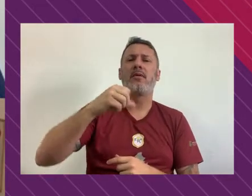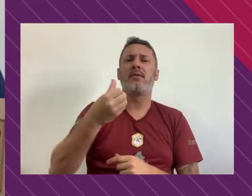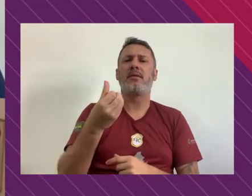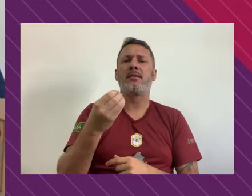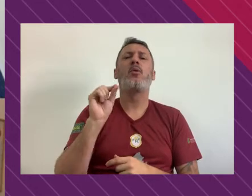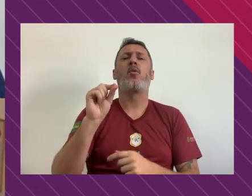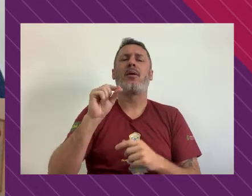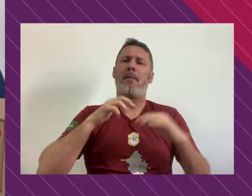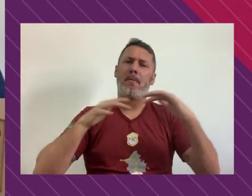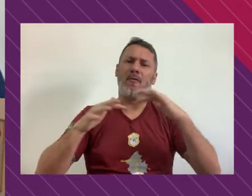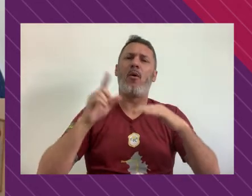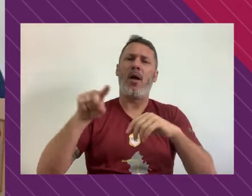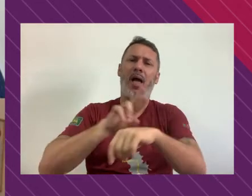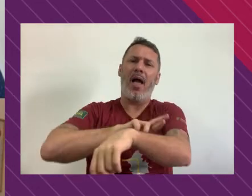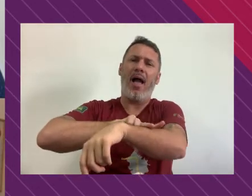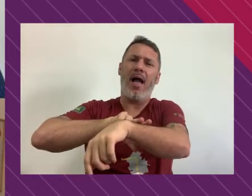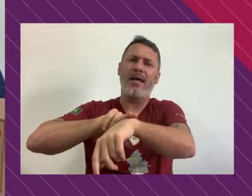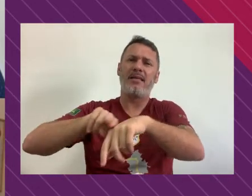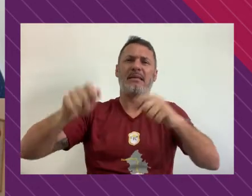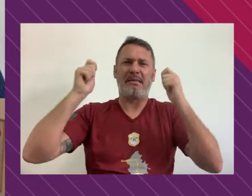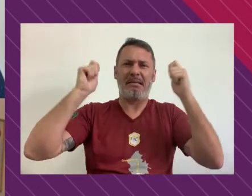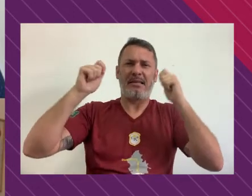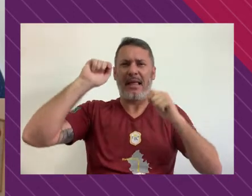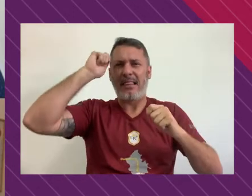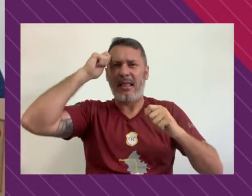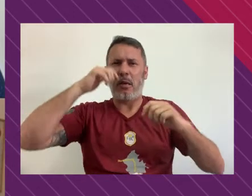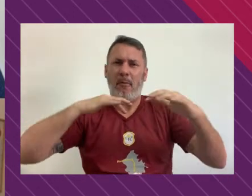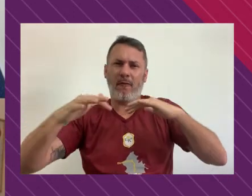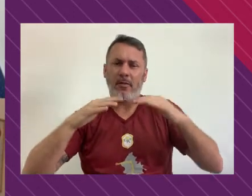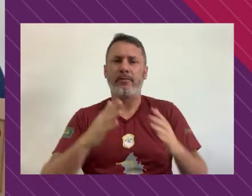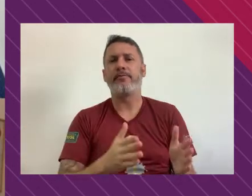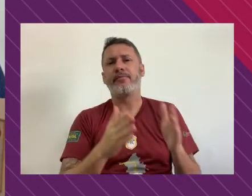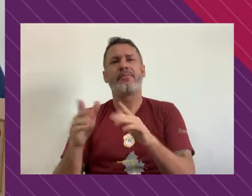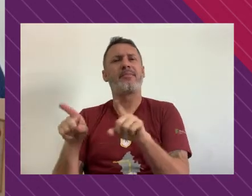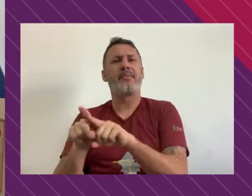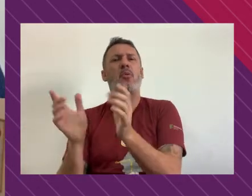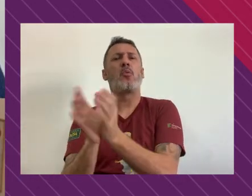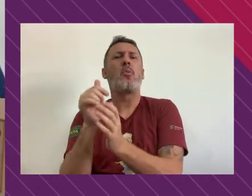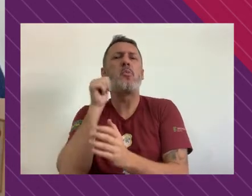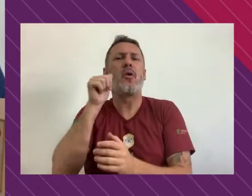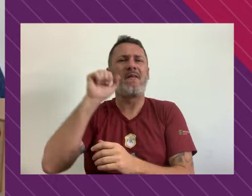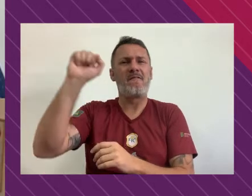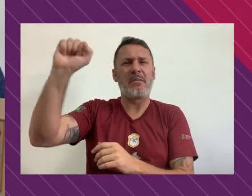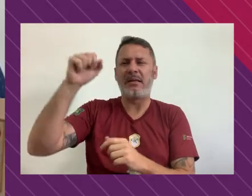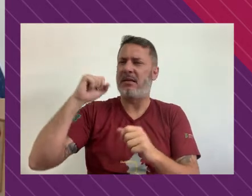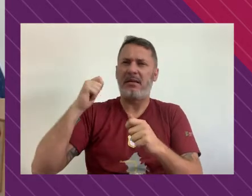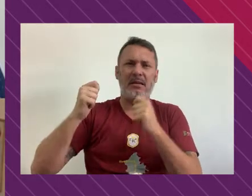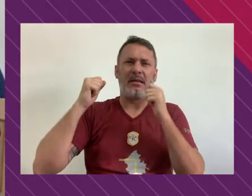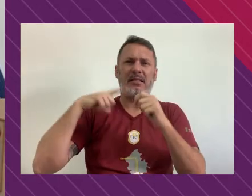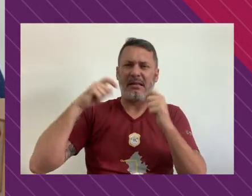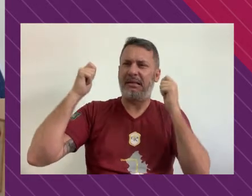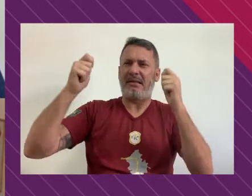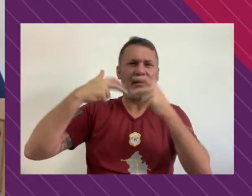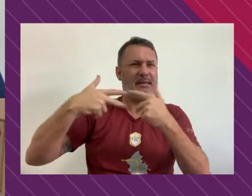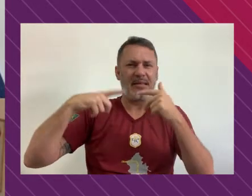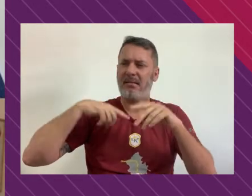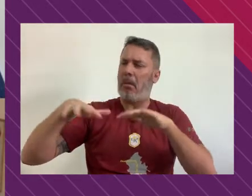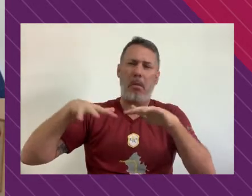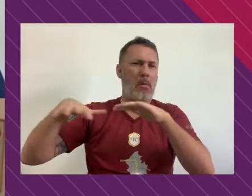ocupou um espaço significativo na pauta, sobretudo dos Estados Unidos e Europa, porque o Brasil estava numa ditadura. Foi um momento